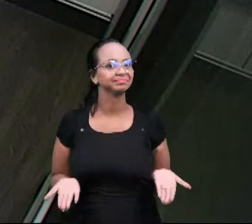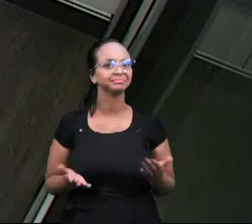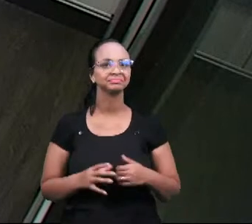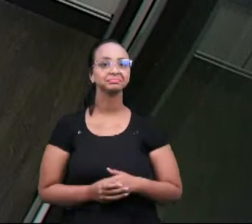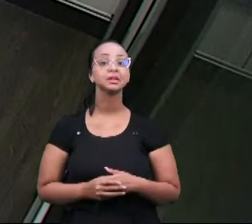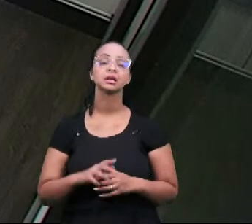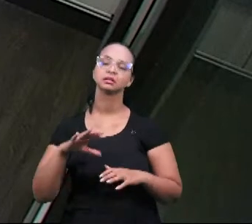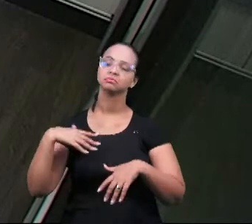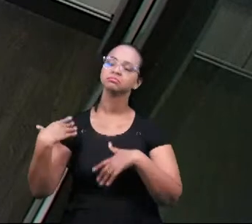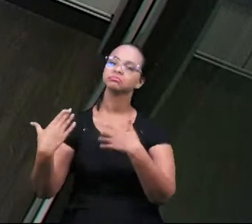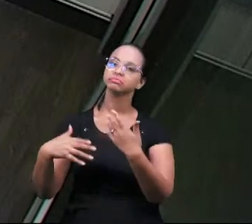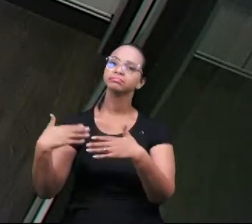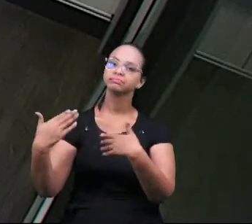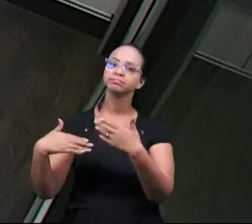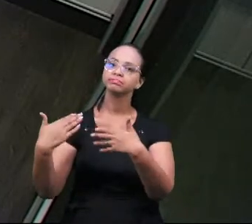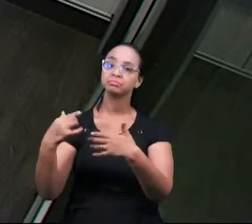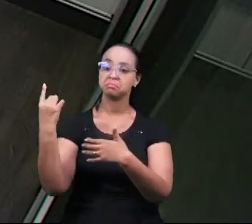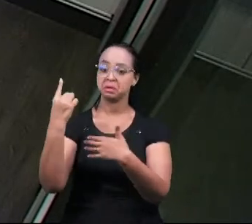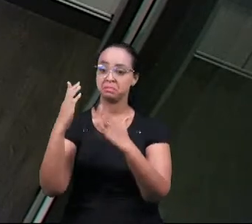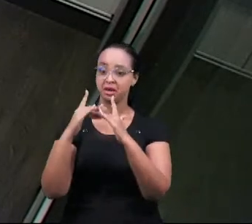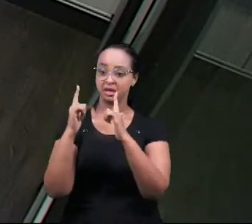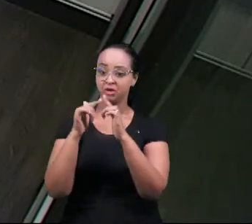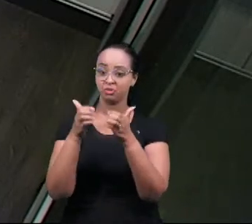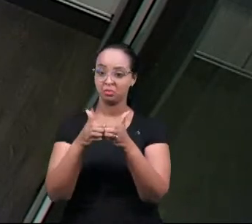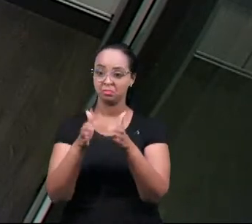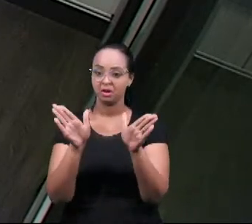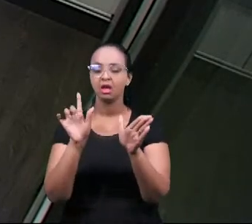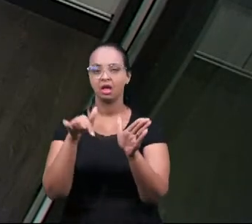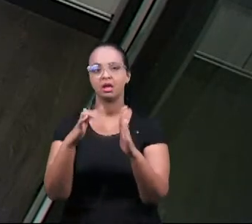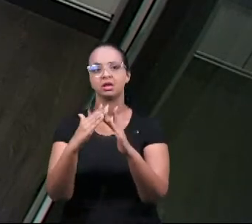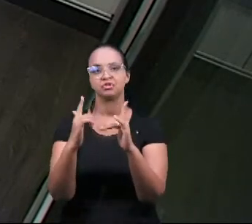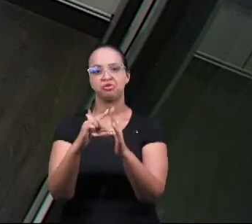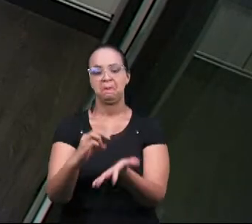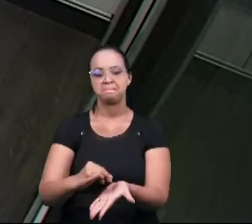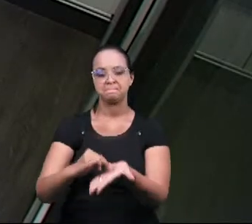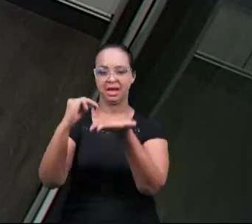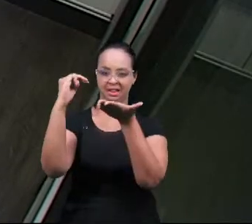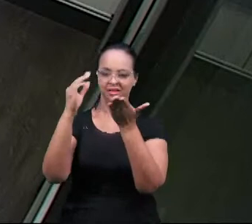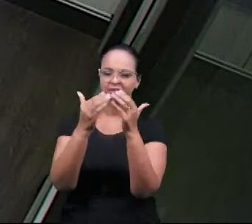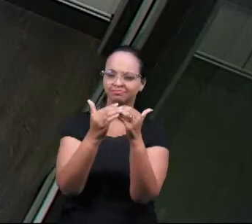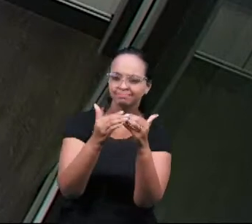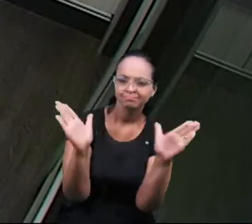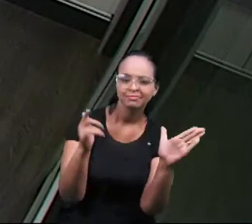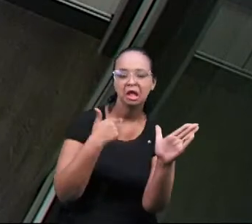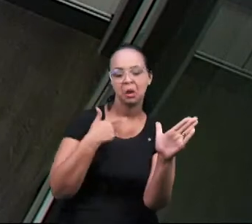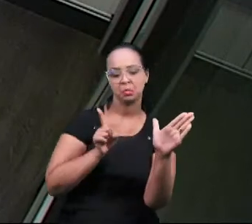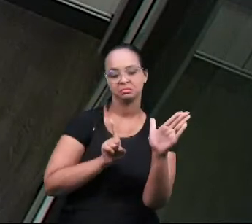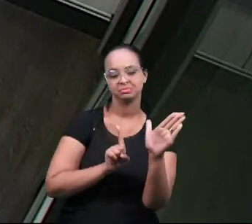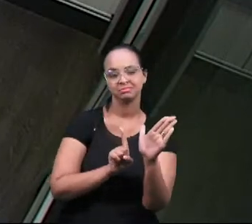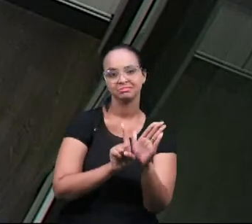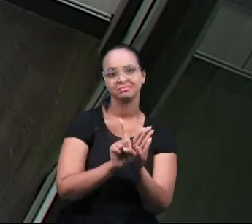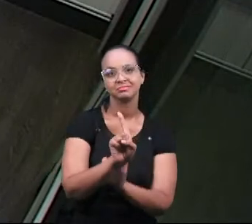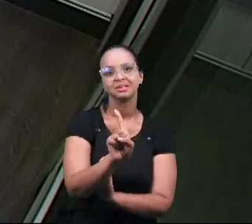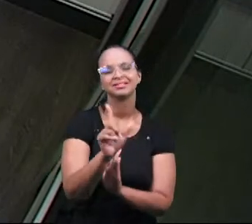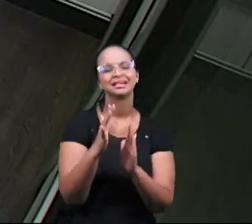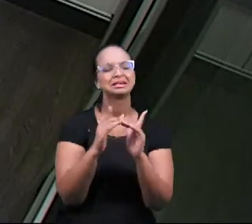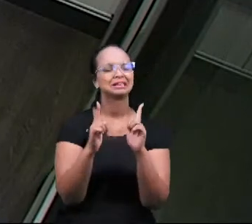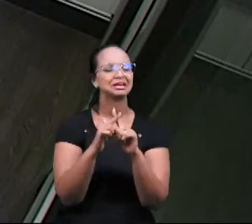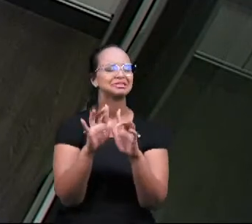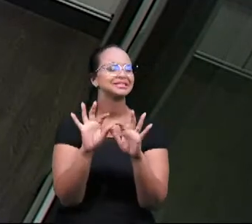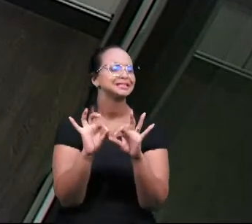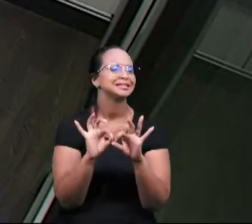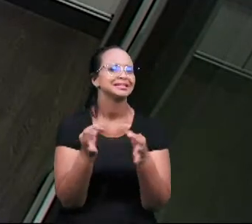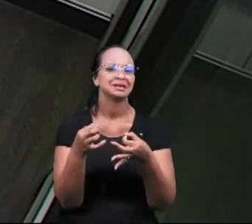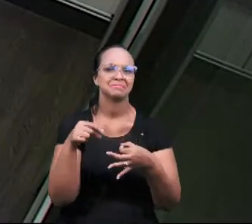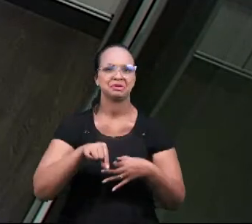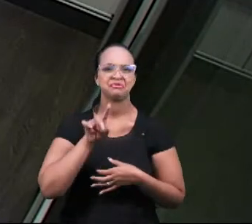alguns dias depois, a primeira igreja na qual eu fui foi a Igreja Maranata. Porta aberta, entrei. Uma igreja num bairro muito simples aqui de